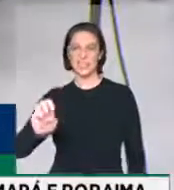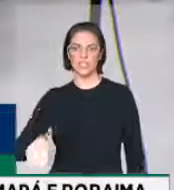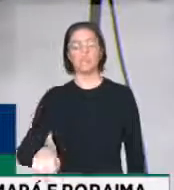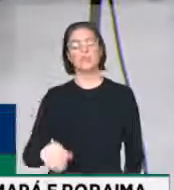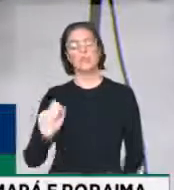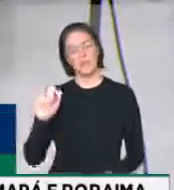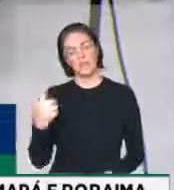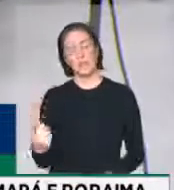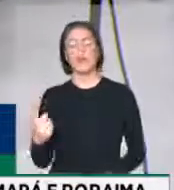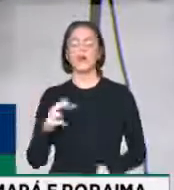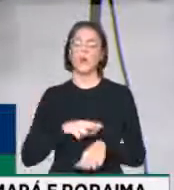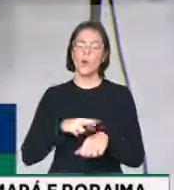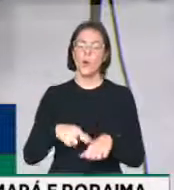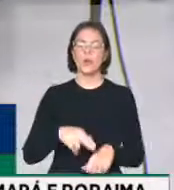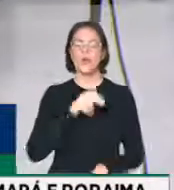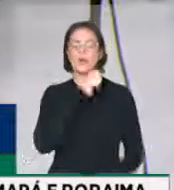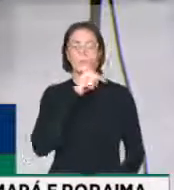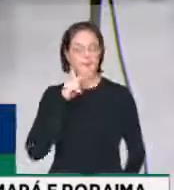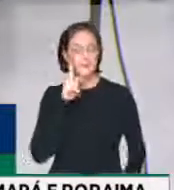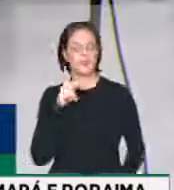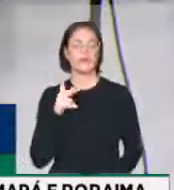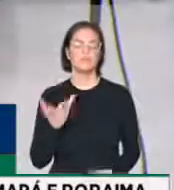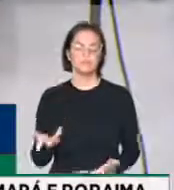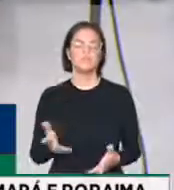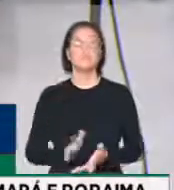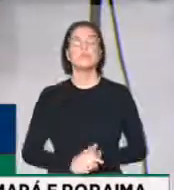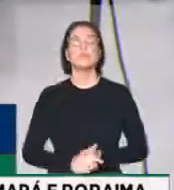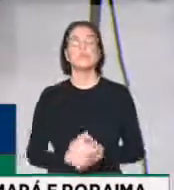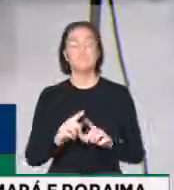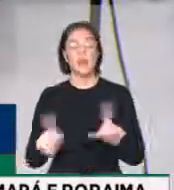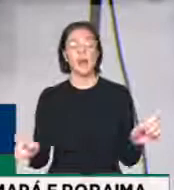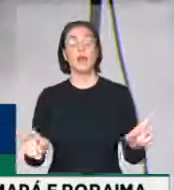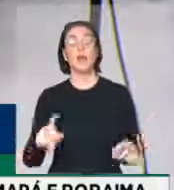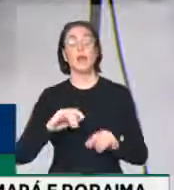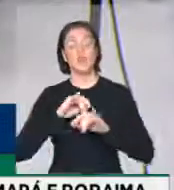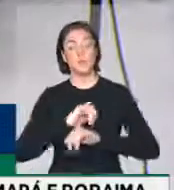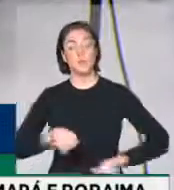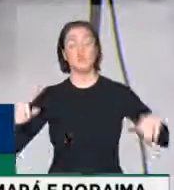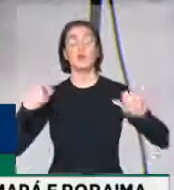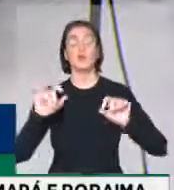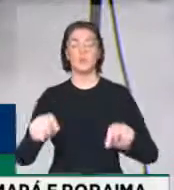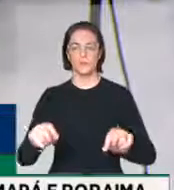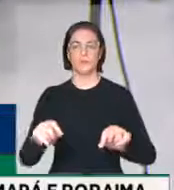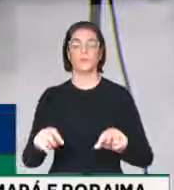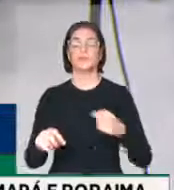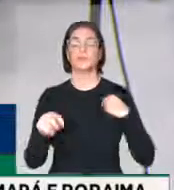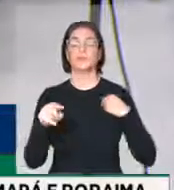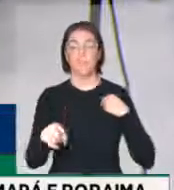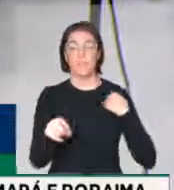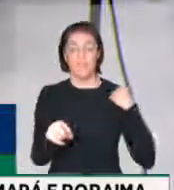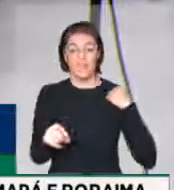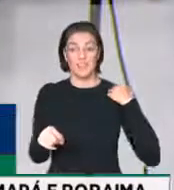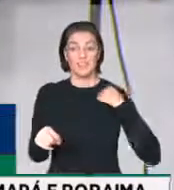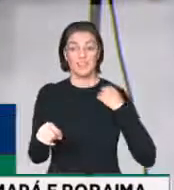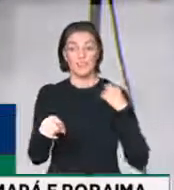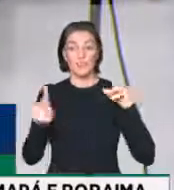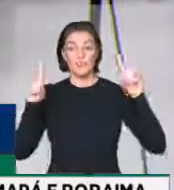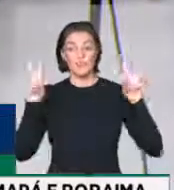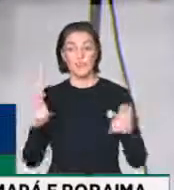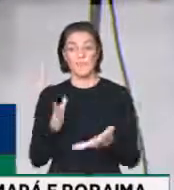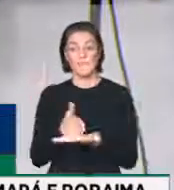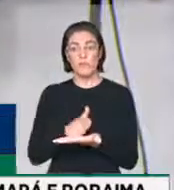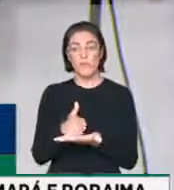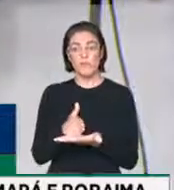obviamente, eu quero já anunciar que essa questão de fronteiras é tão